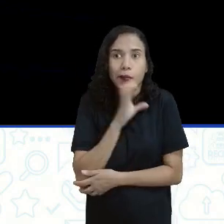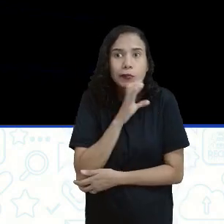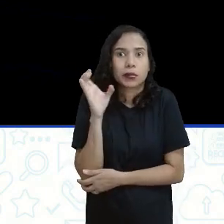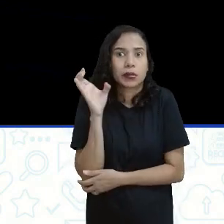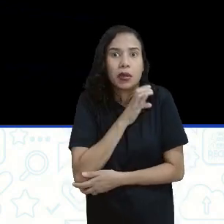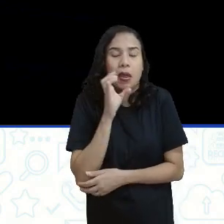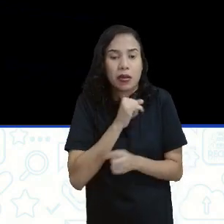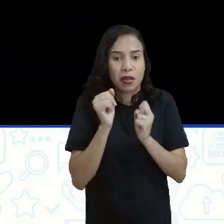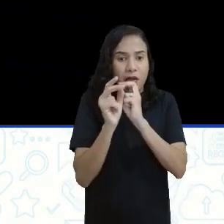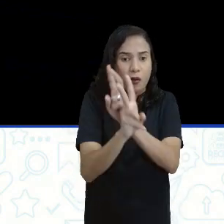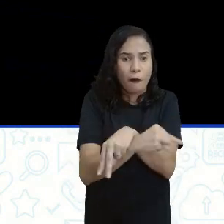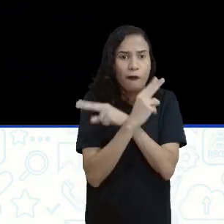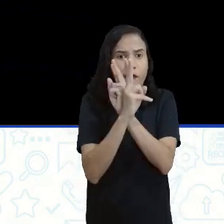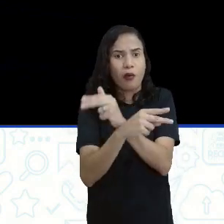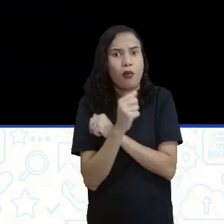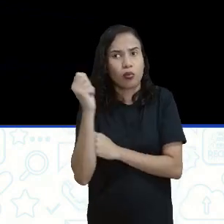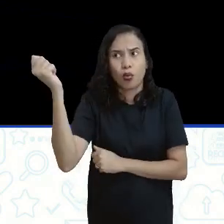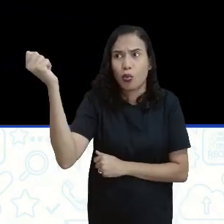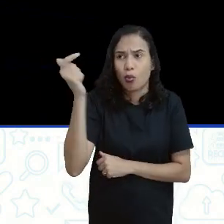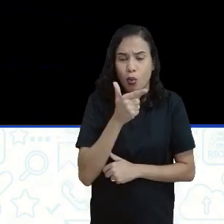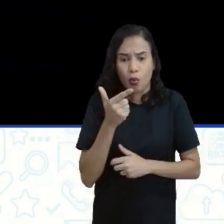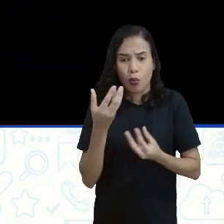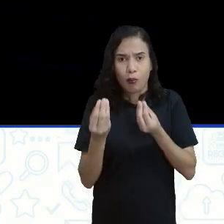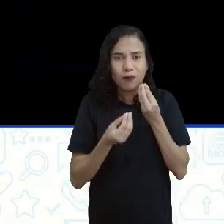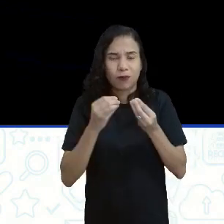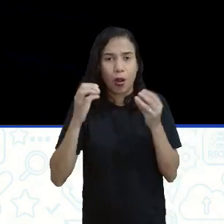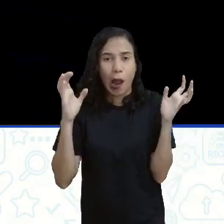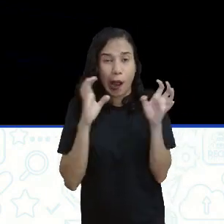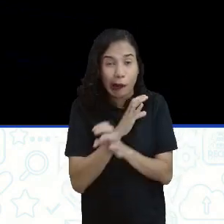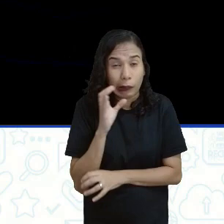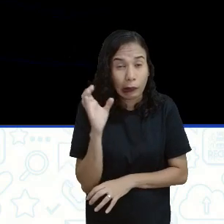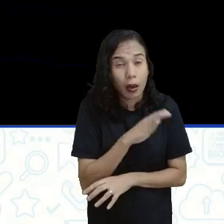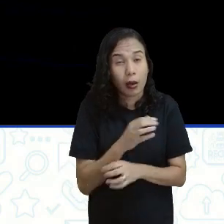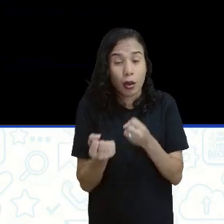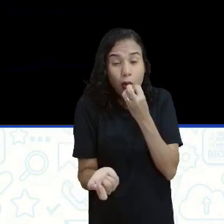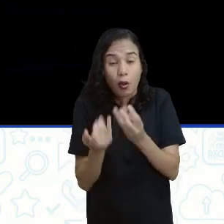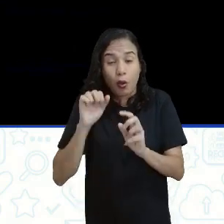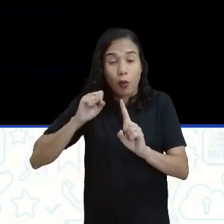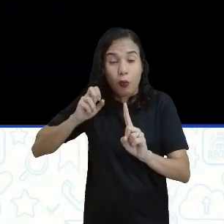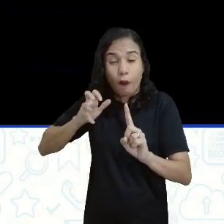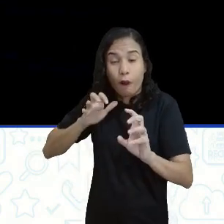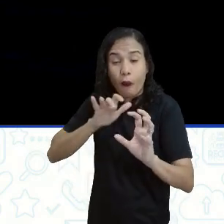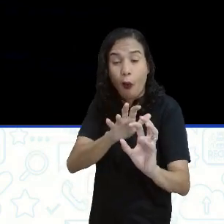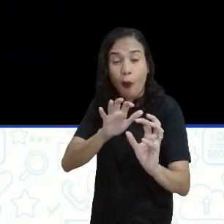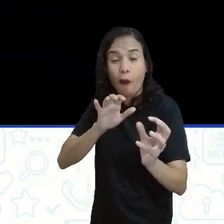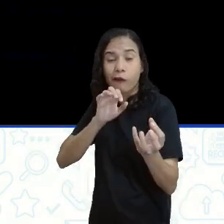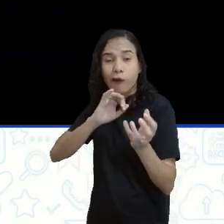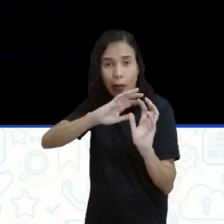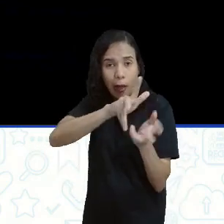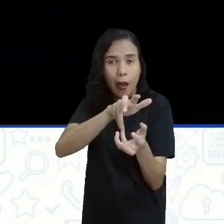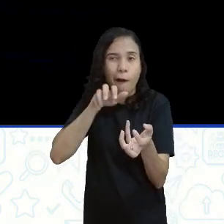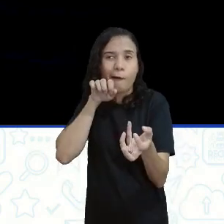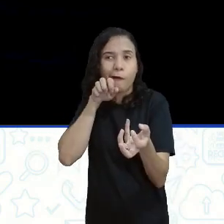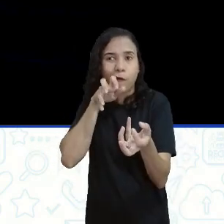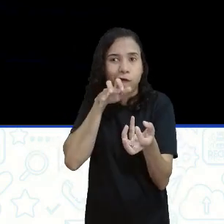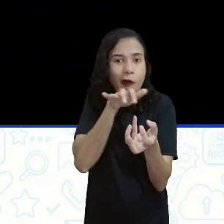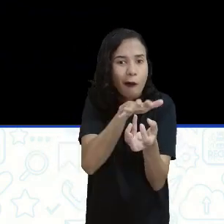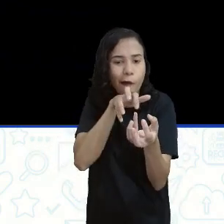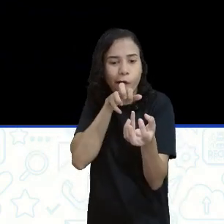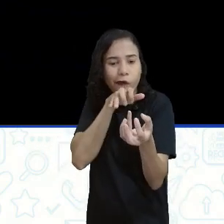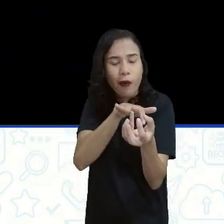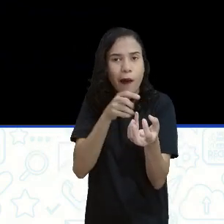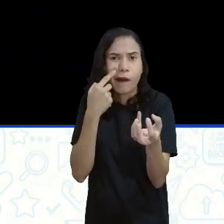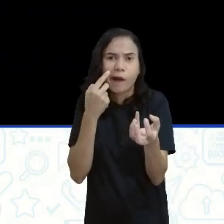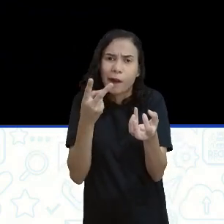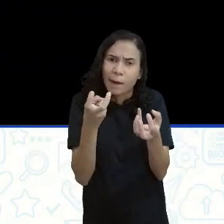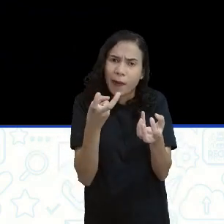aí, os ventos solares trazendo um monte dessas partículas para a nossa Terra. E olha só, nesse vídeo a gente vê que